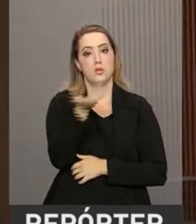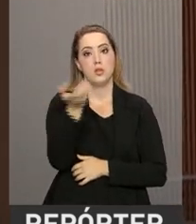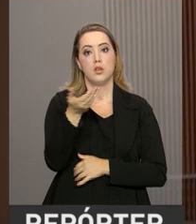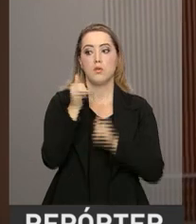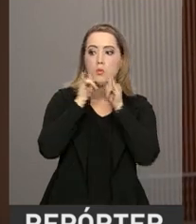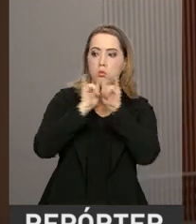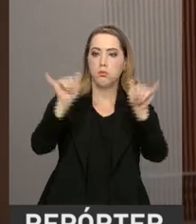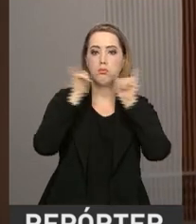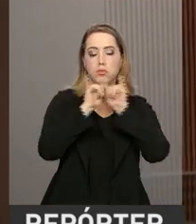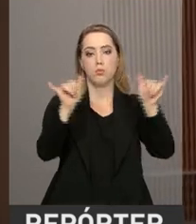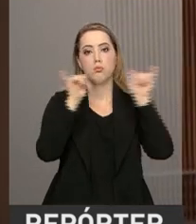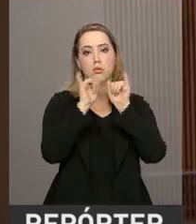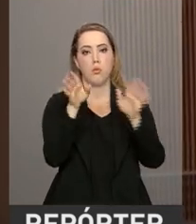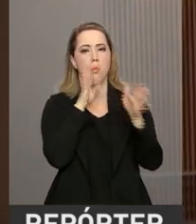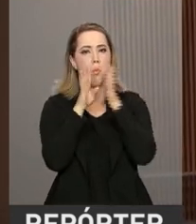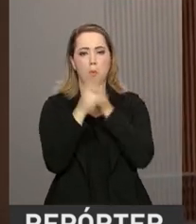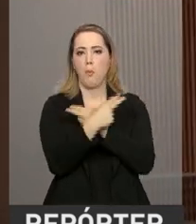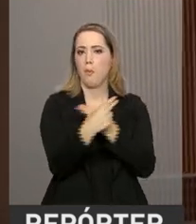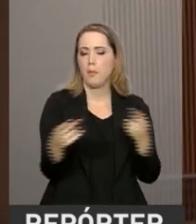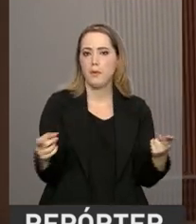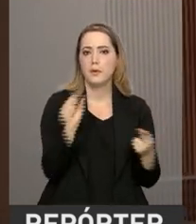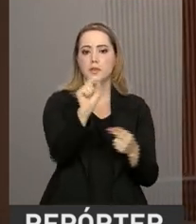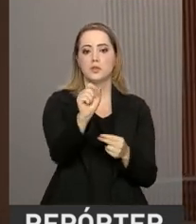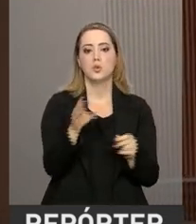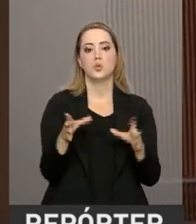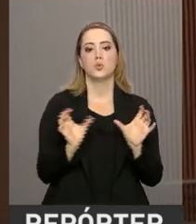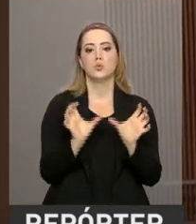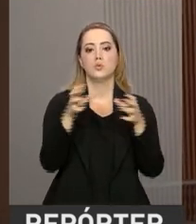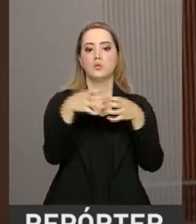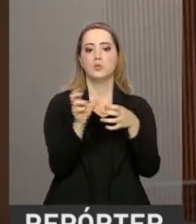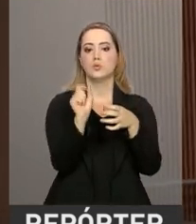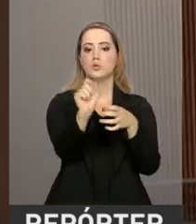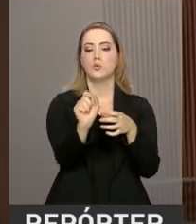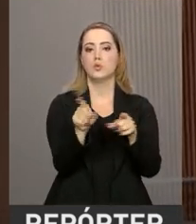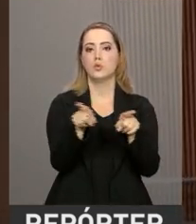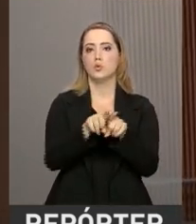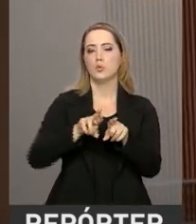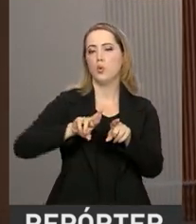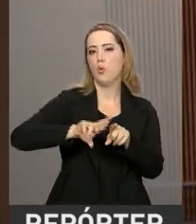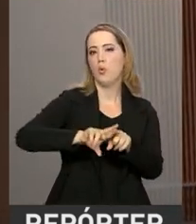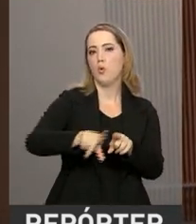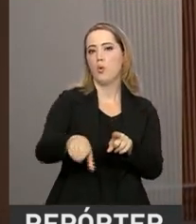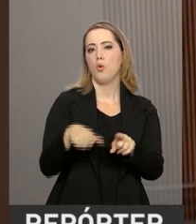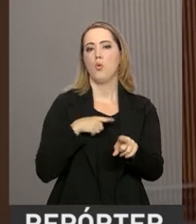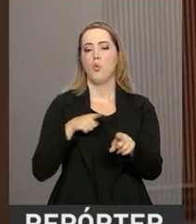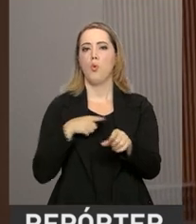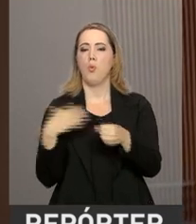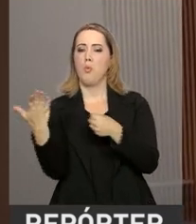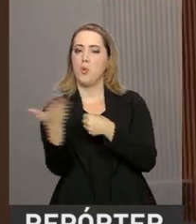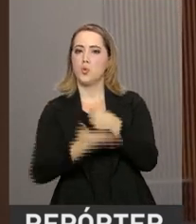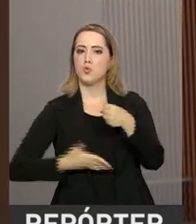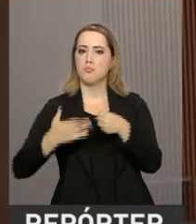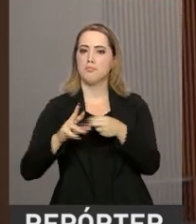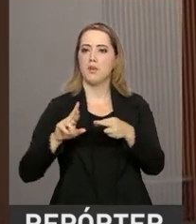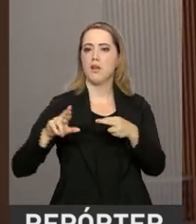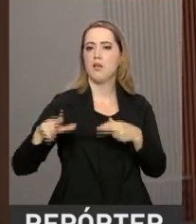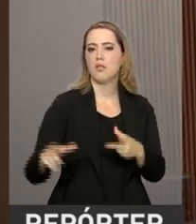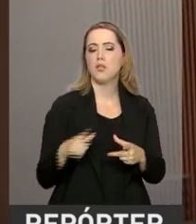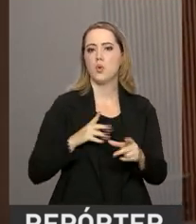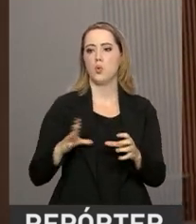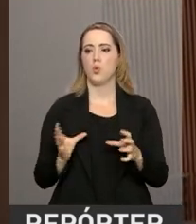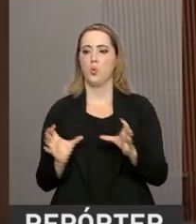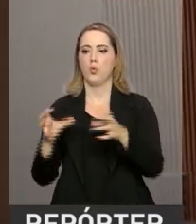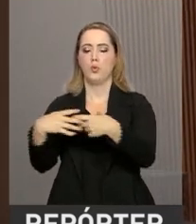nas redes sociais, de uma rede que é manipulada por setores radicais vinculados a alguns